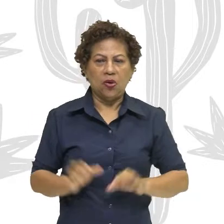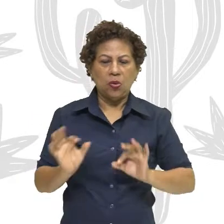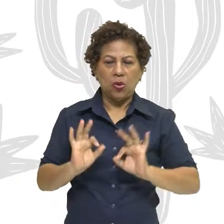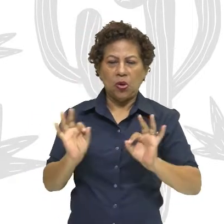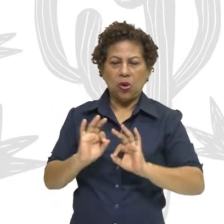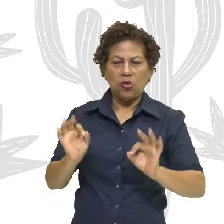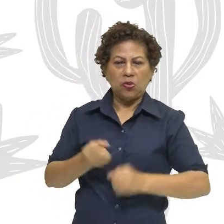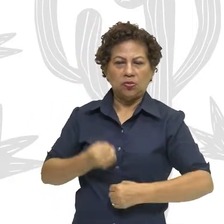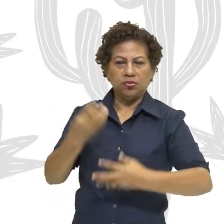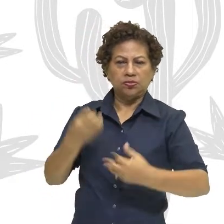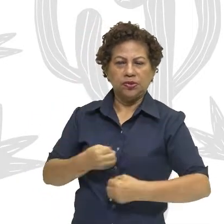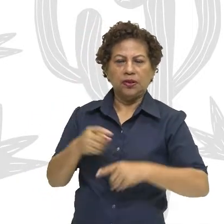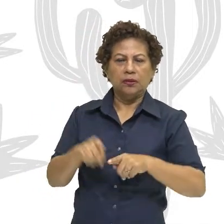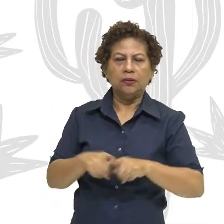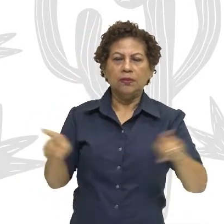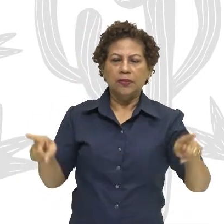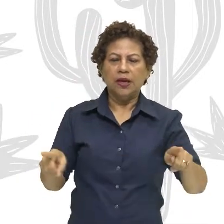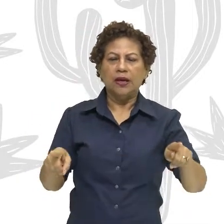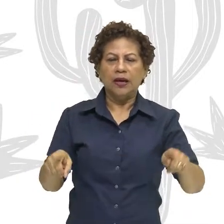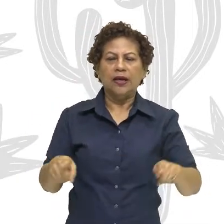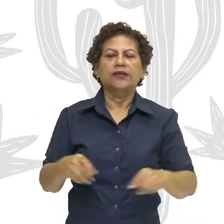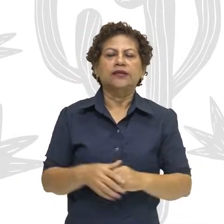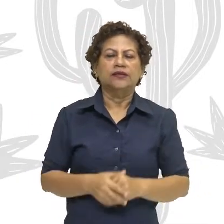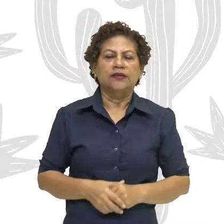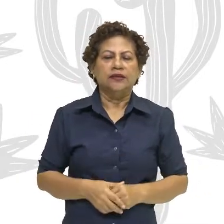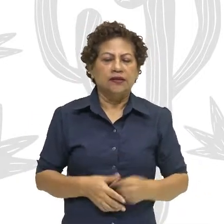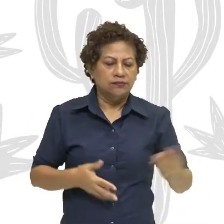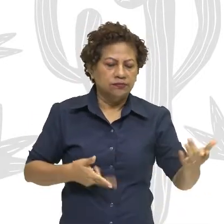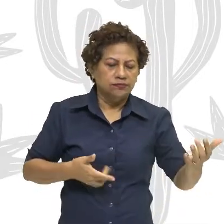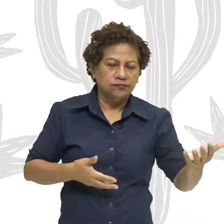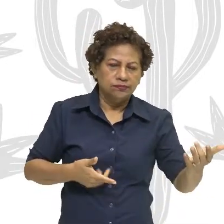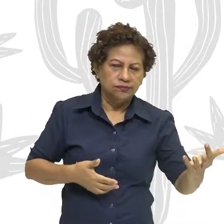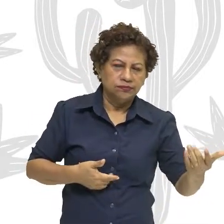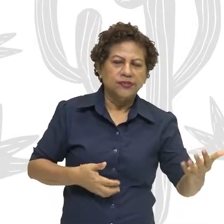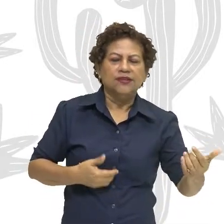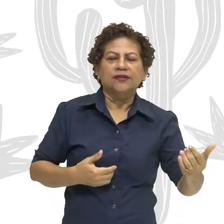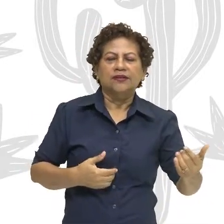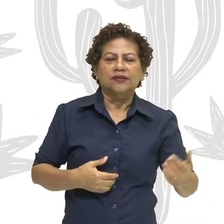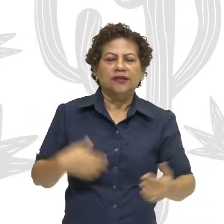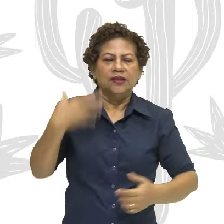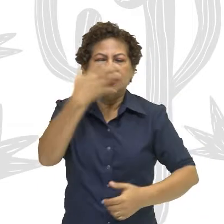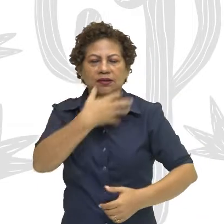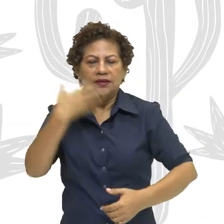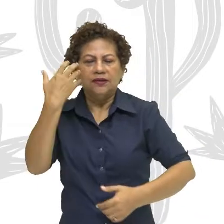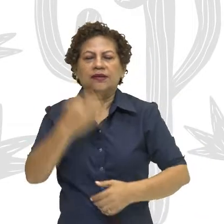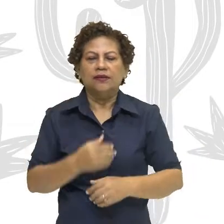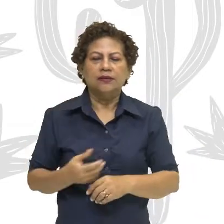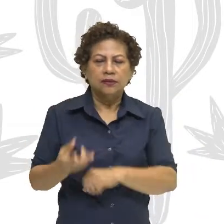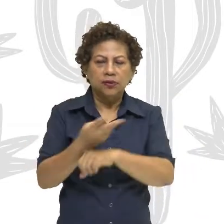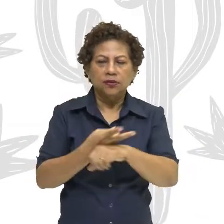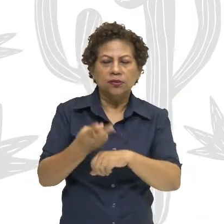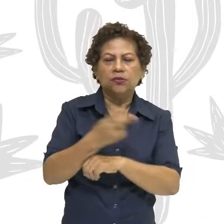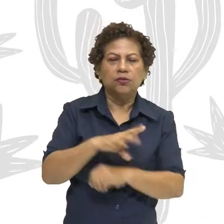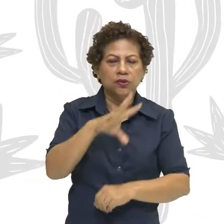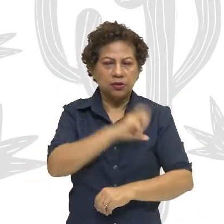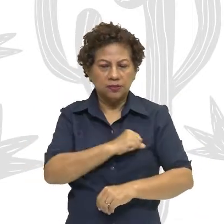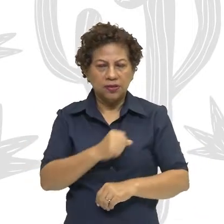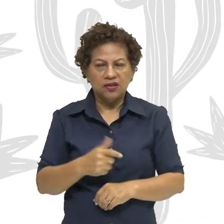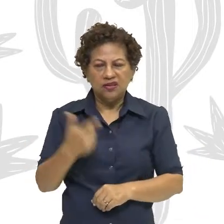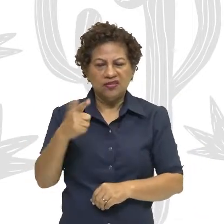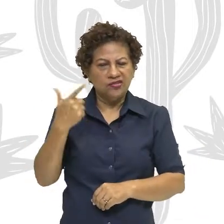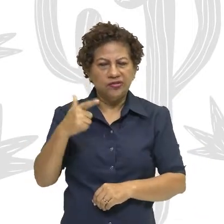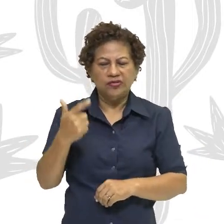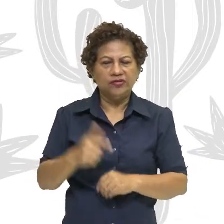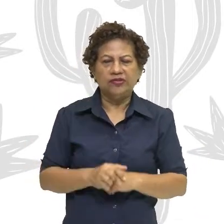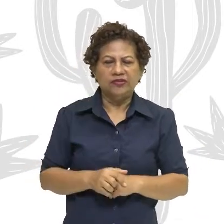Sou errante cantor que vive vegando, com sua viola cantando pachola à procura de amor. Não tenho sabença, pois nunca